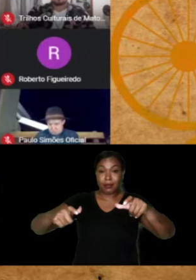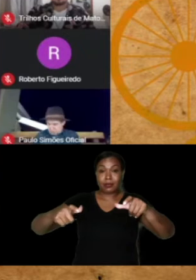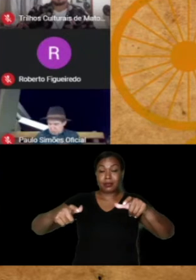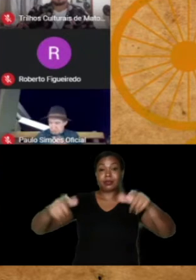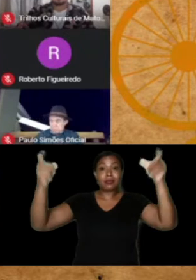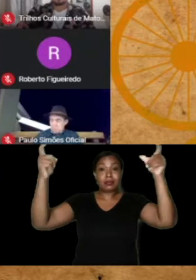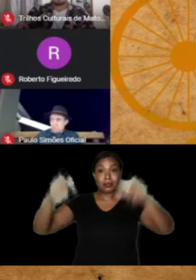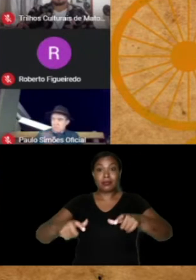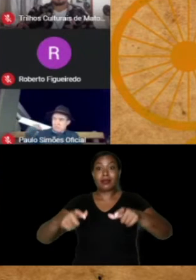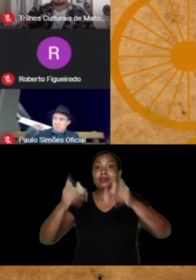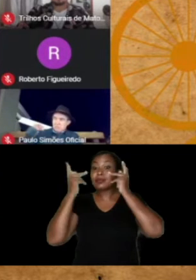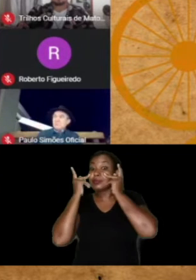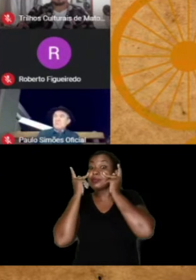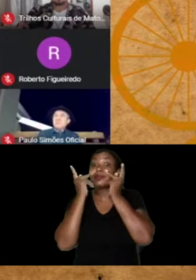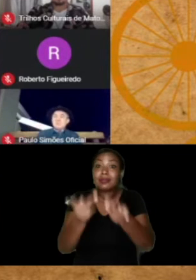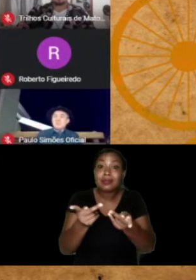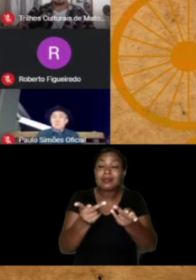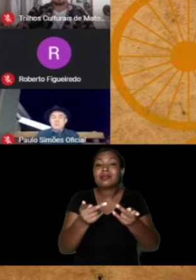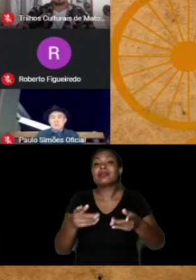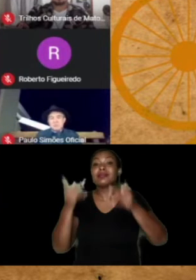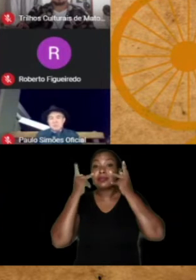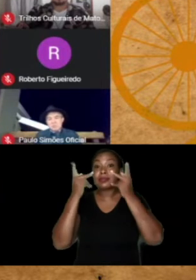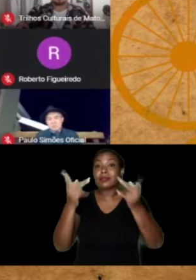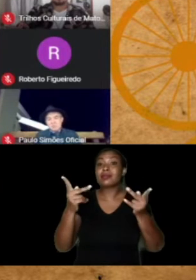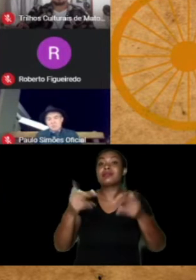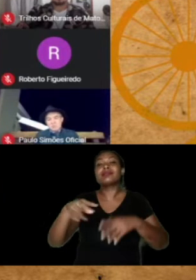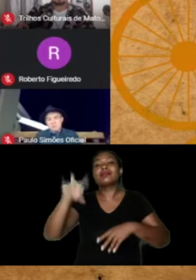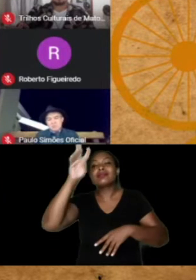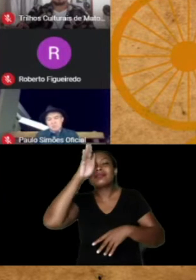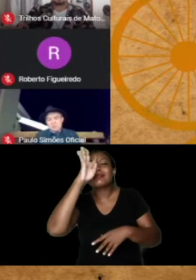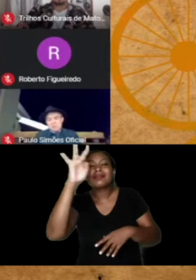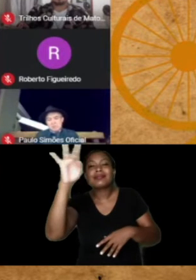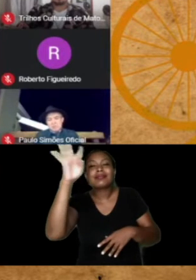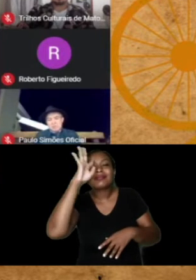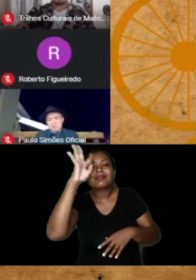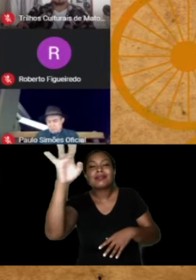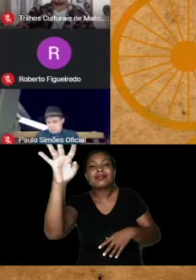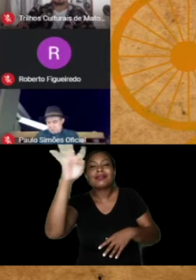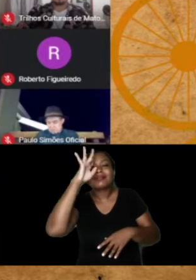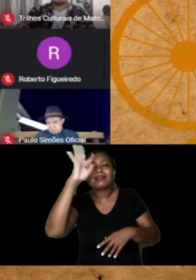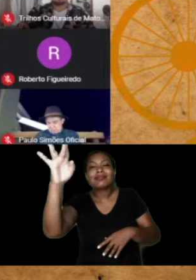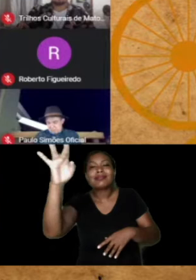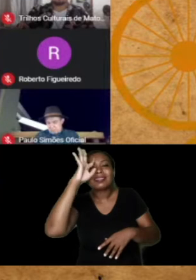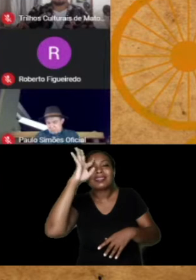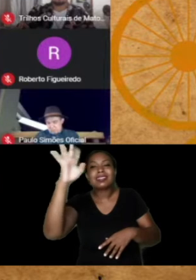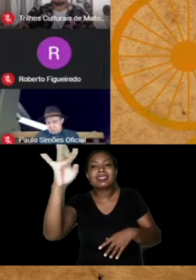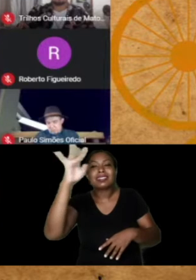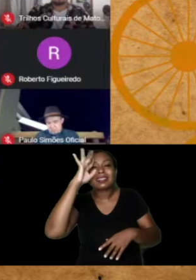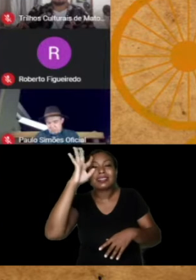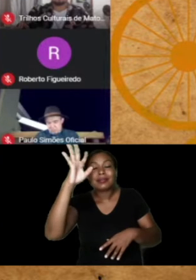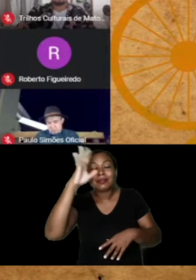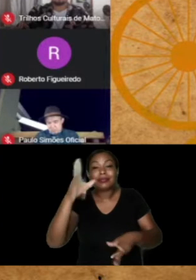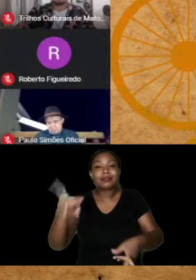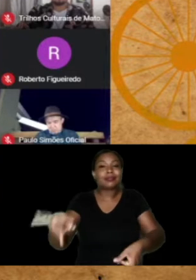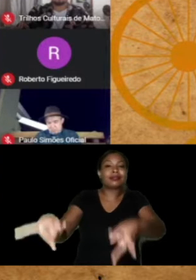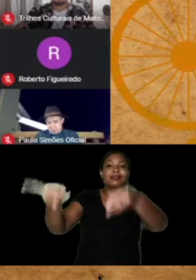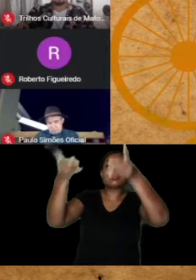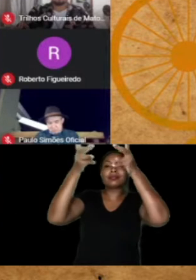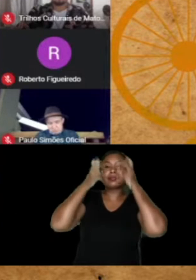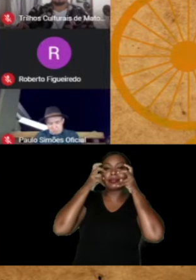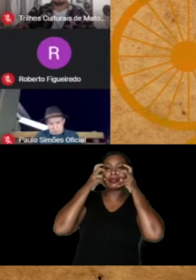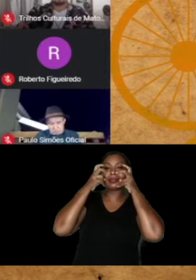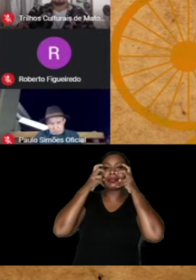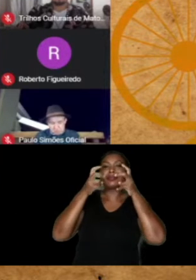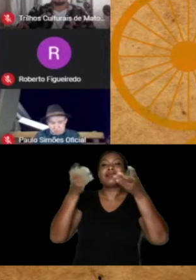de visita, um espaço de memória, um espaço de recuperar